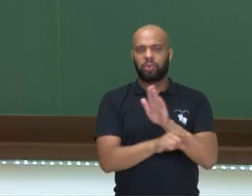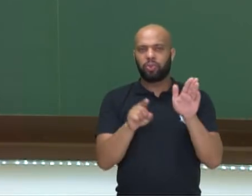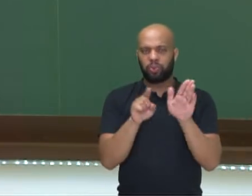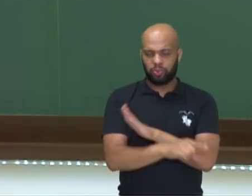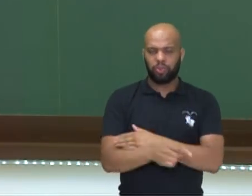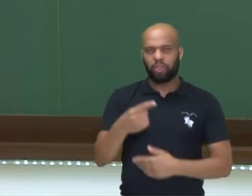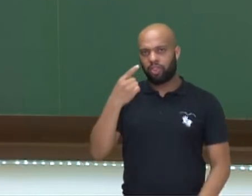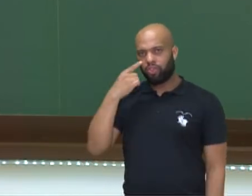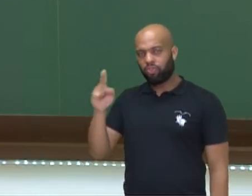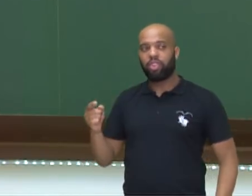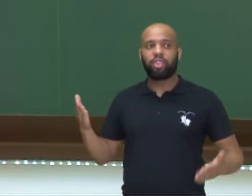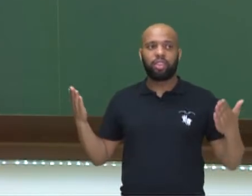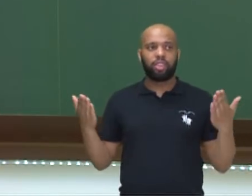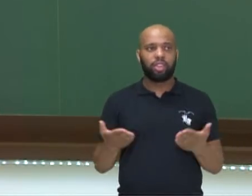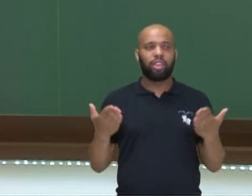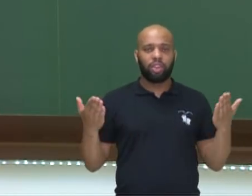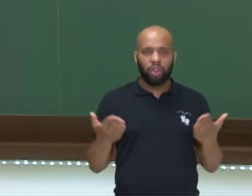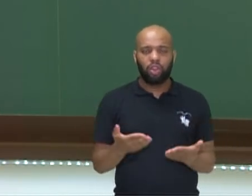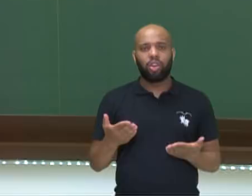Exercícios então. Vamos então